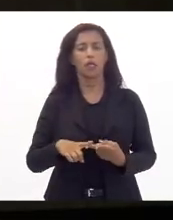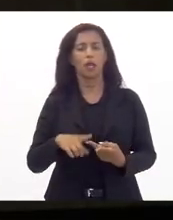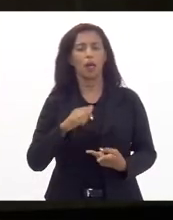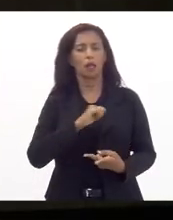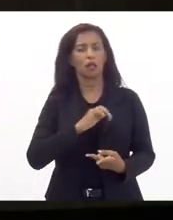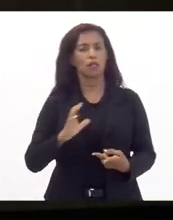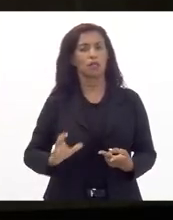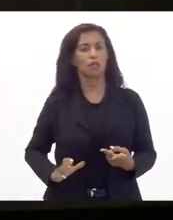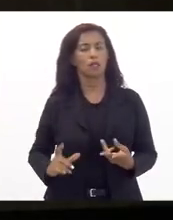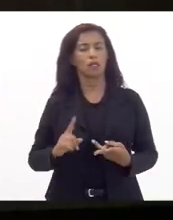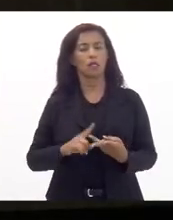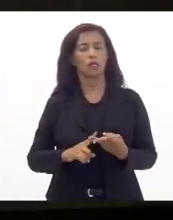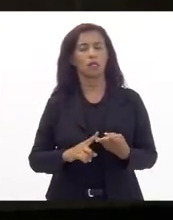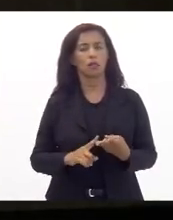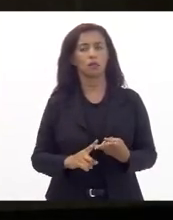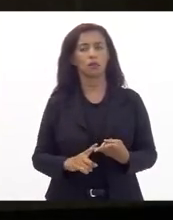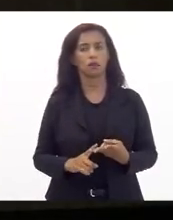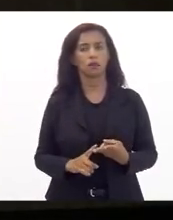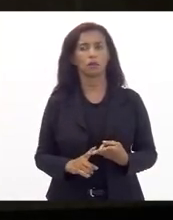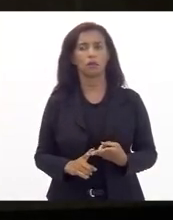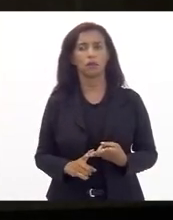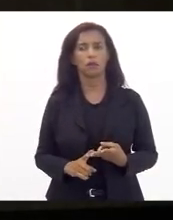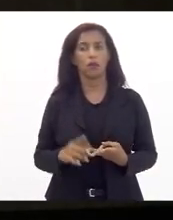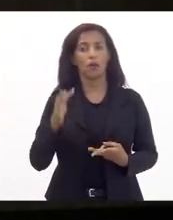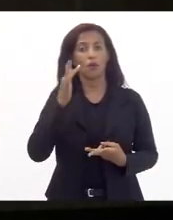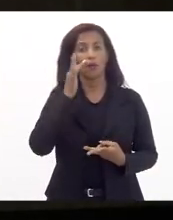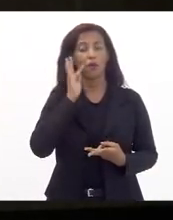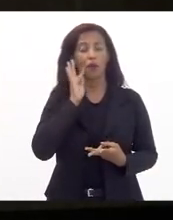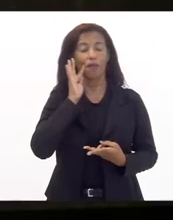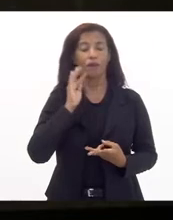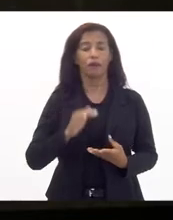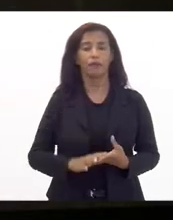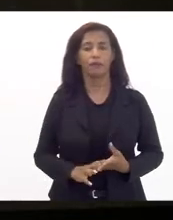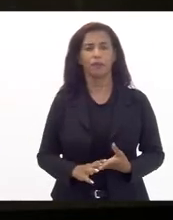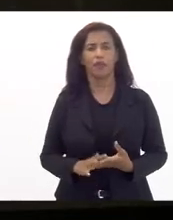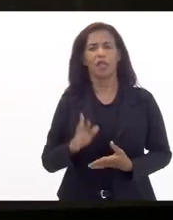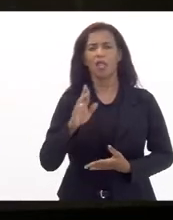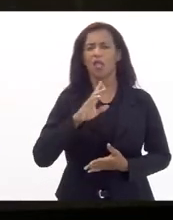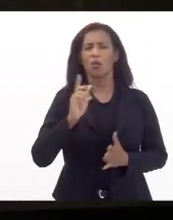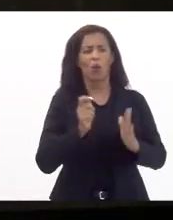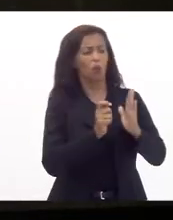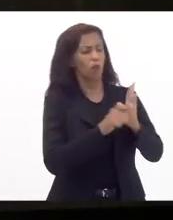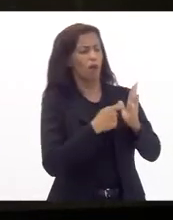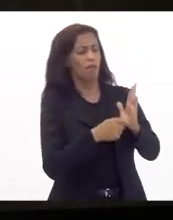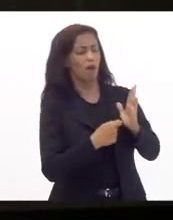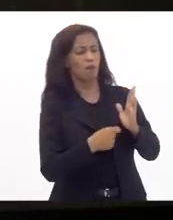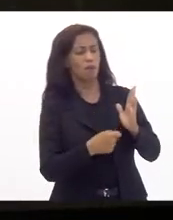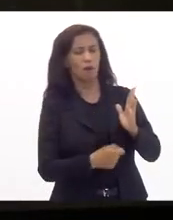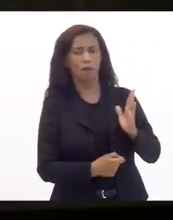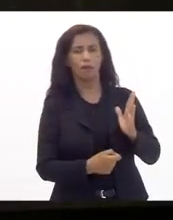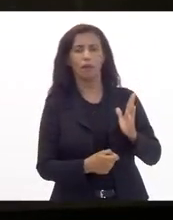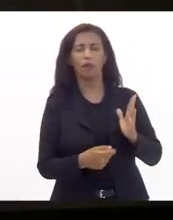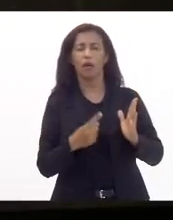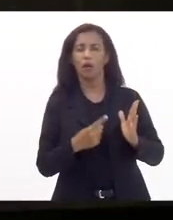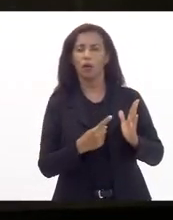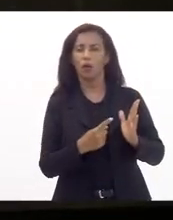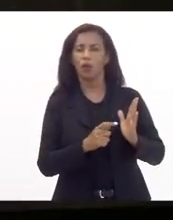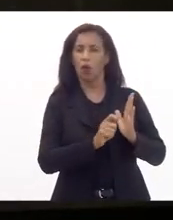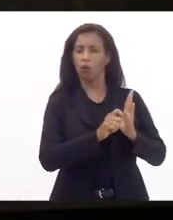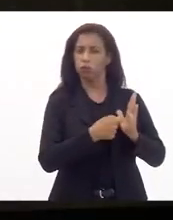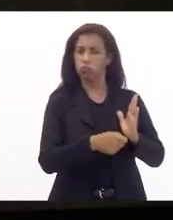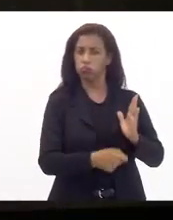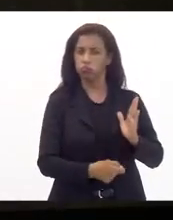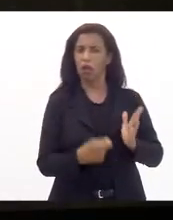André Ceciliano e com deputado Flávio serafini e não foi pa coautoria protocolar tomar Couto